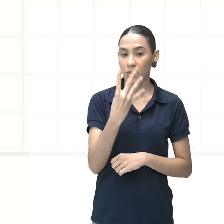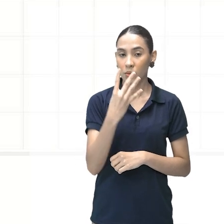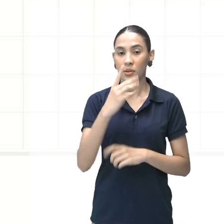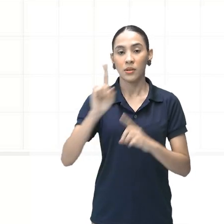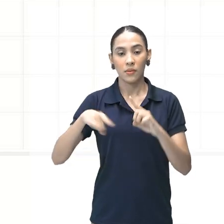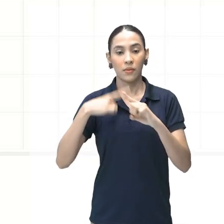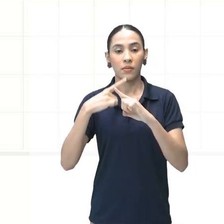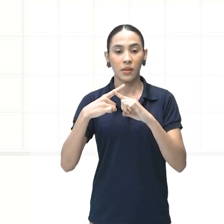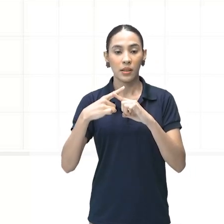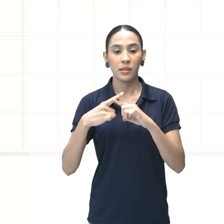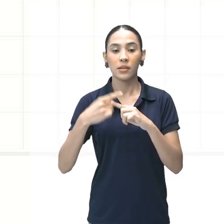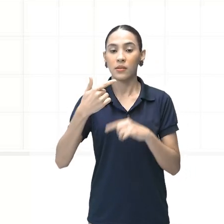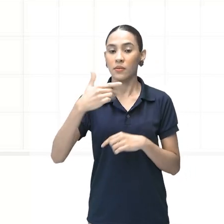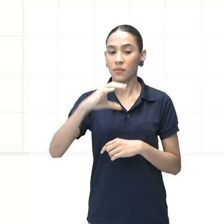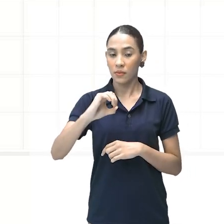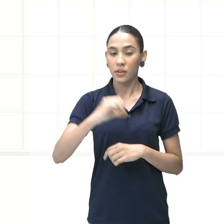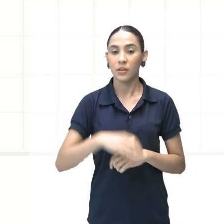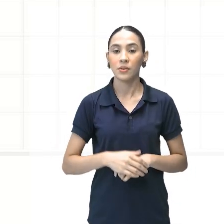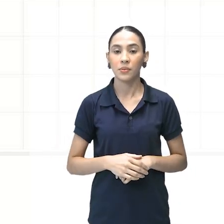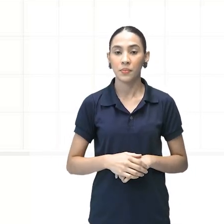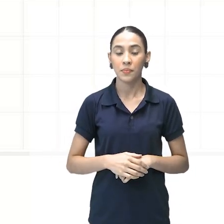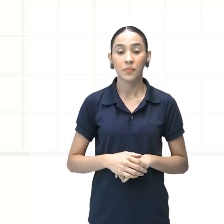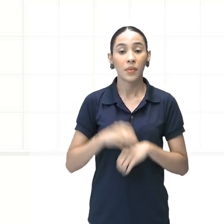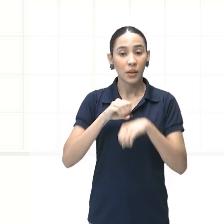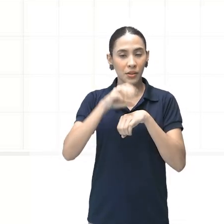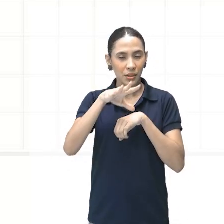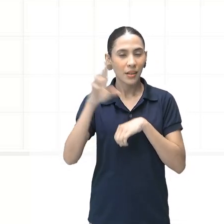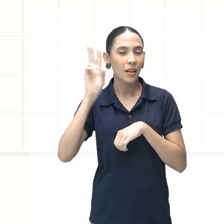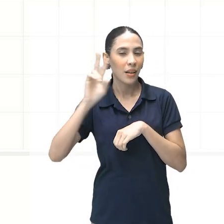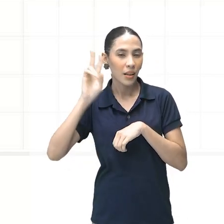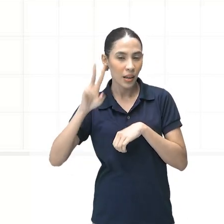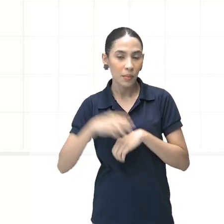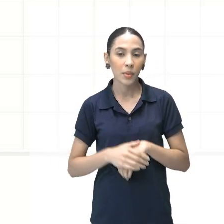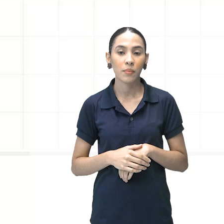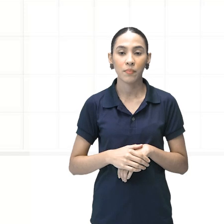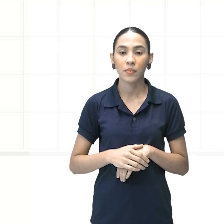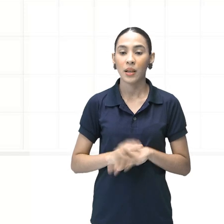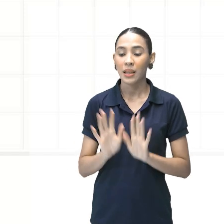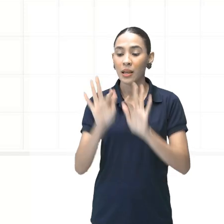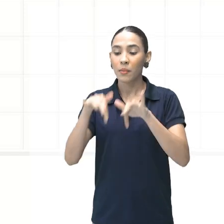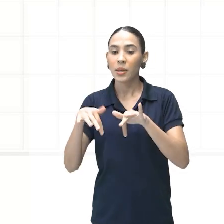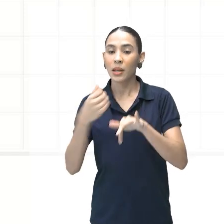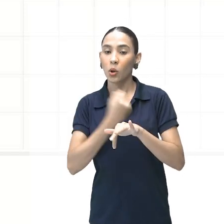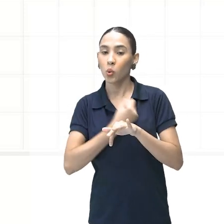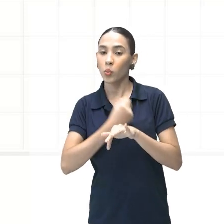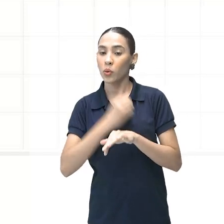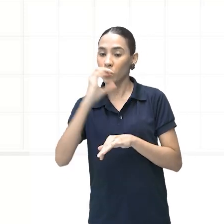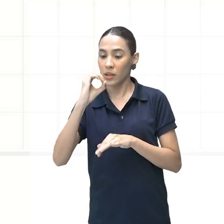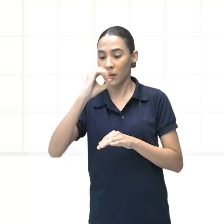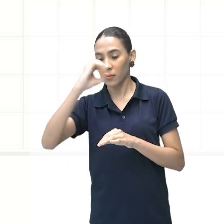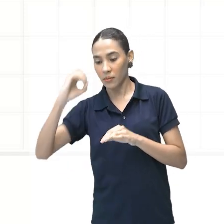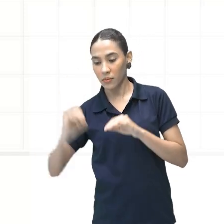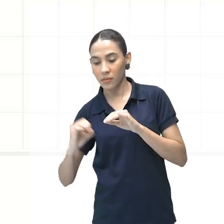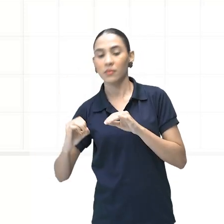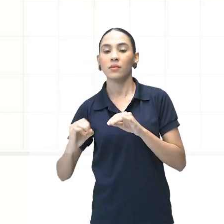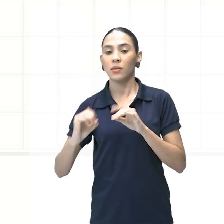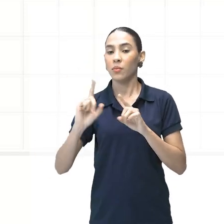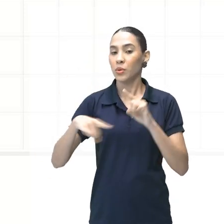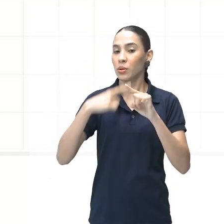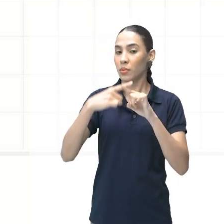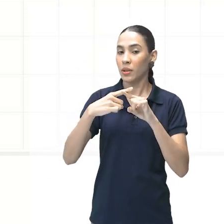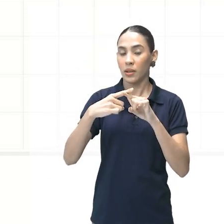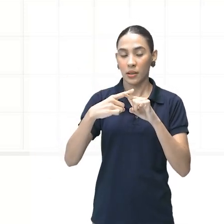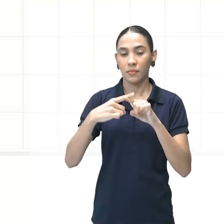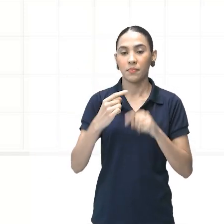3,14 vezes 20, já passei aquela dica para vocês. Quando o número termina em 0, já deixa ele sobrando e multiplica só quem